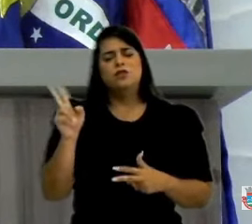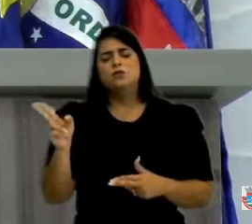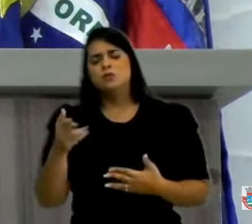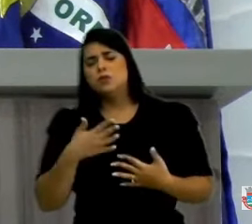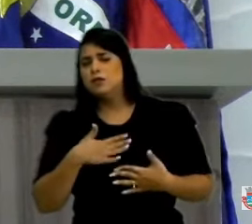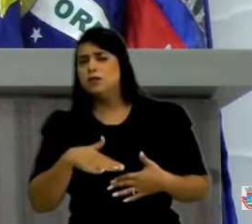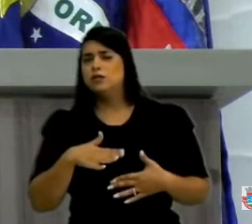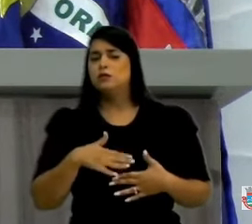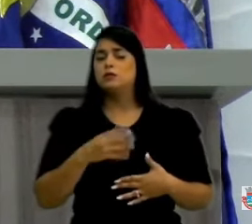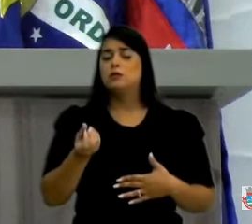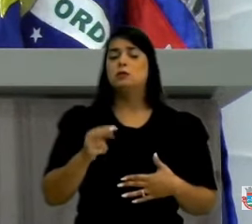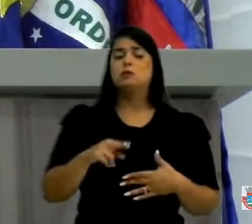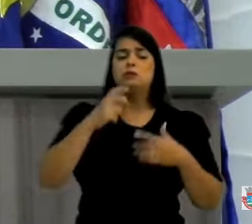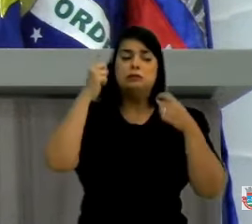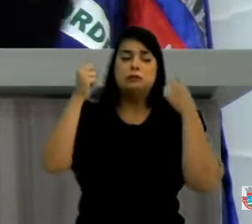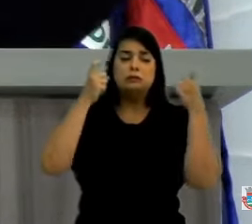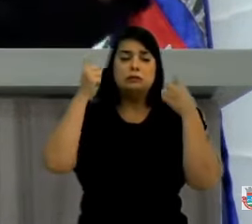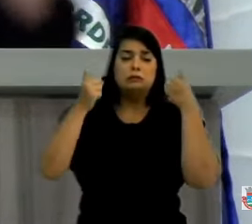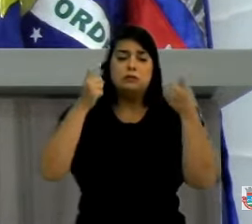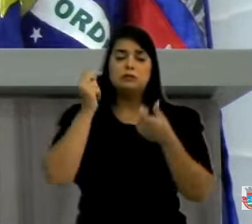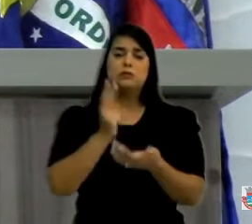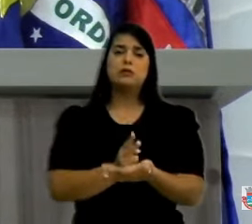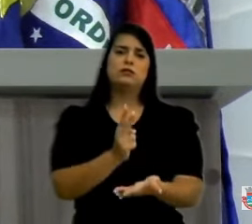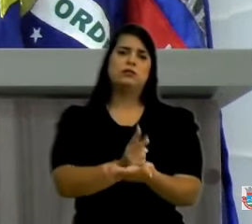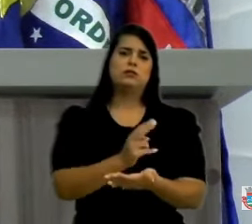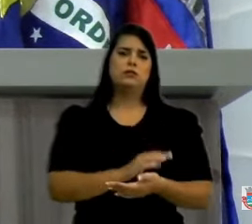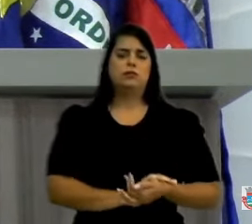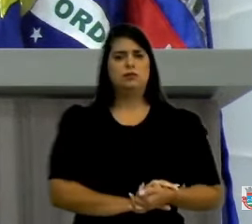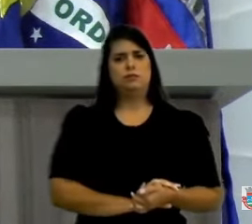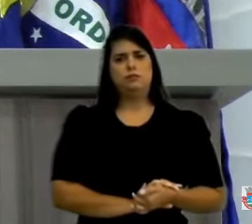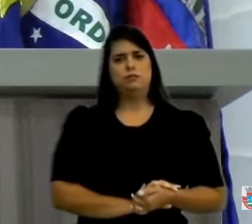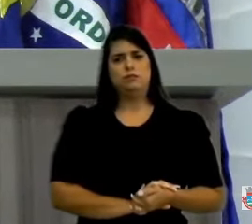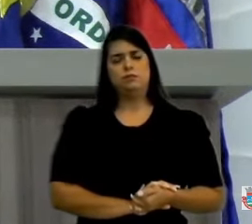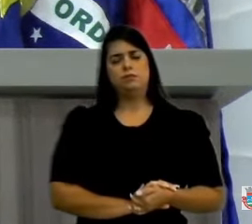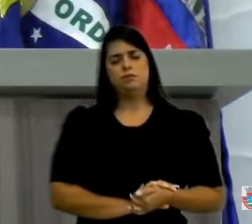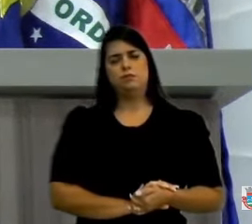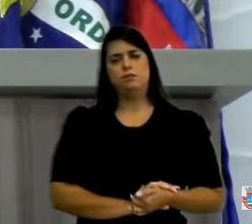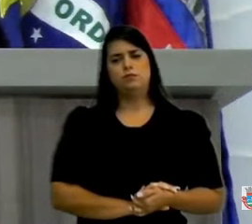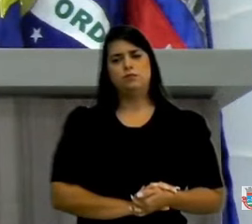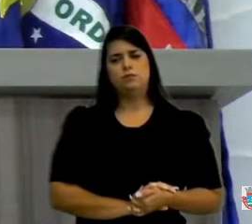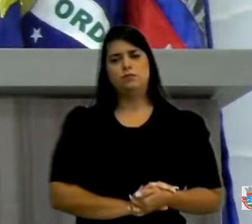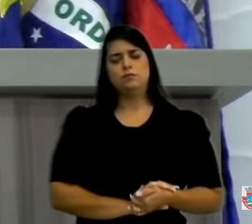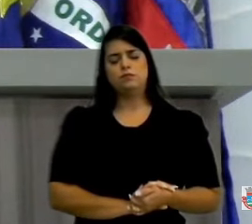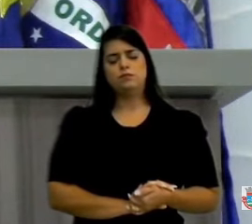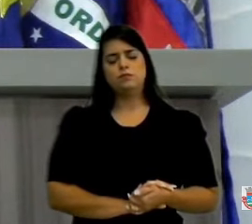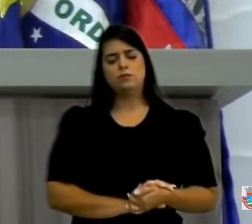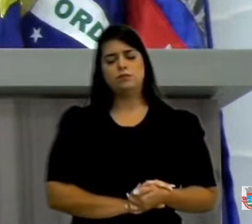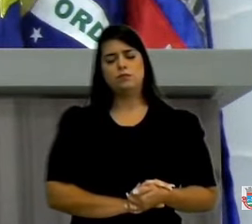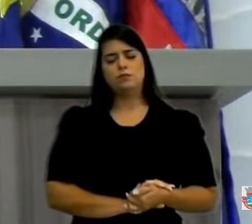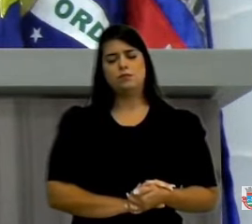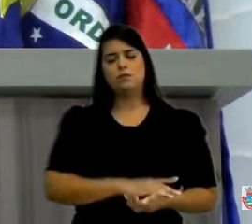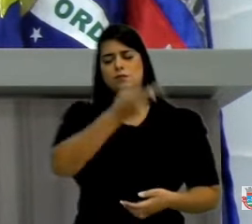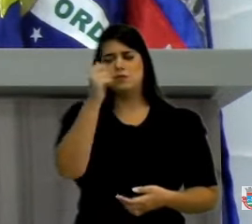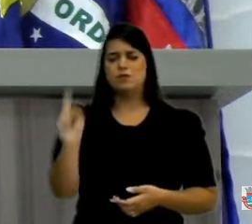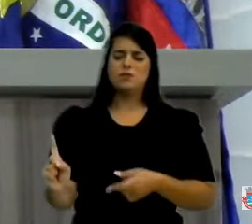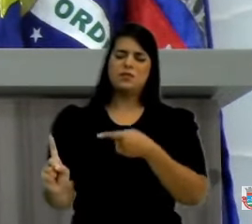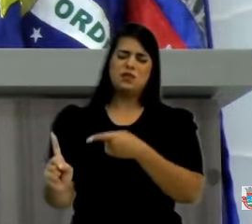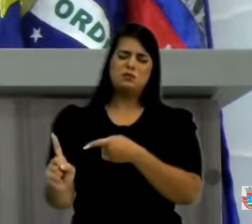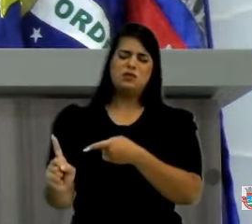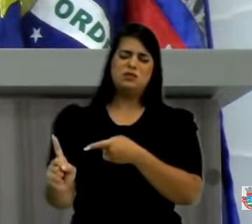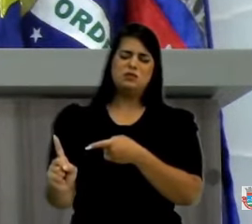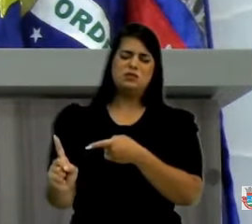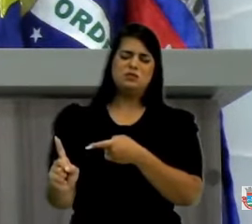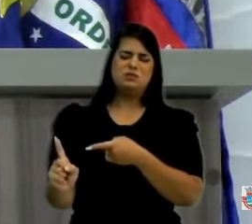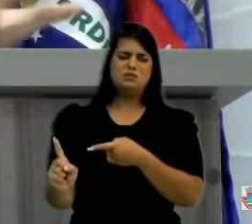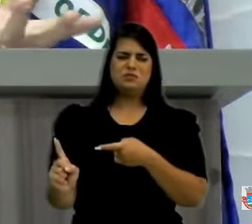vender muitas pessoas que estão ali lhe vendo. Será que o seu eleitor vai gostar dessa situação